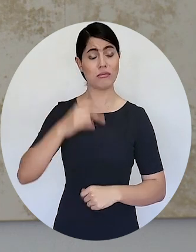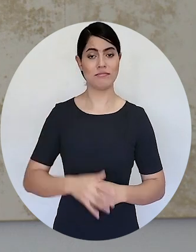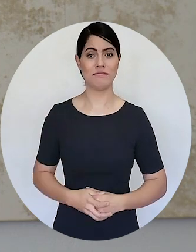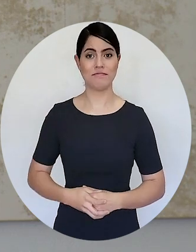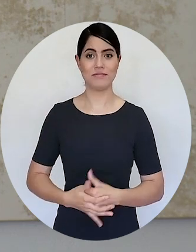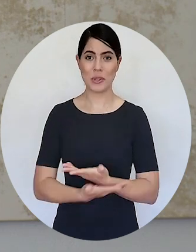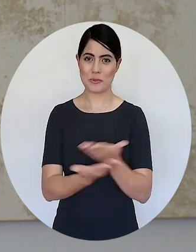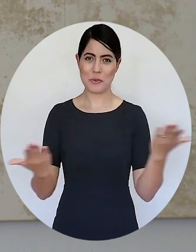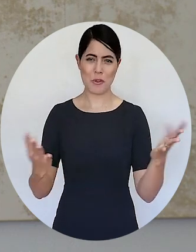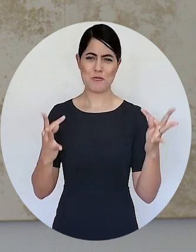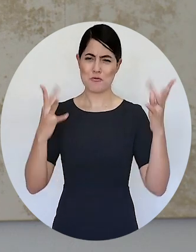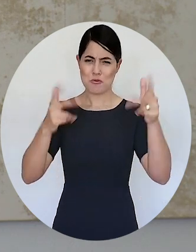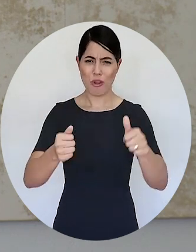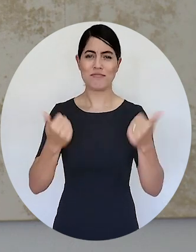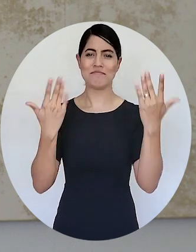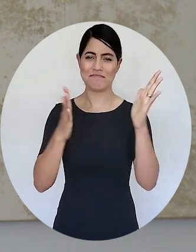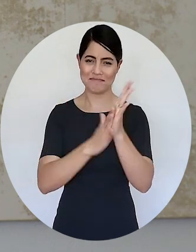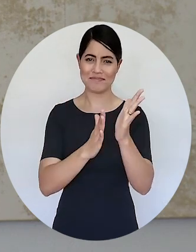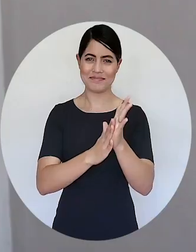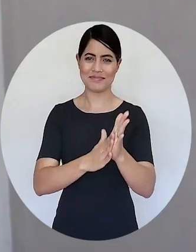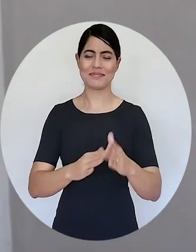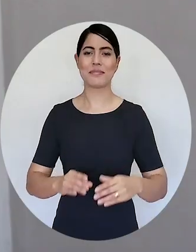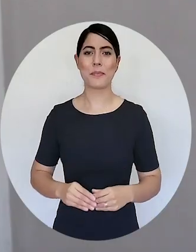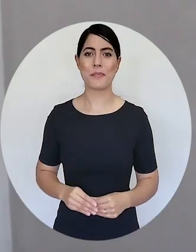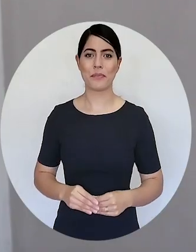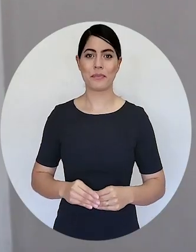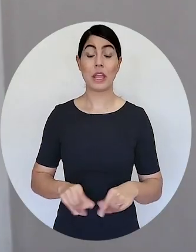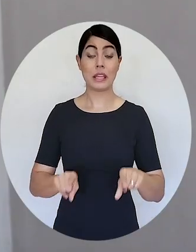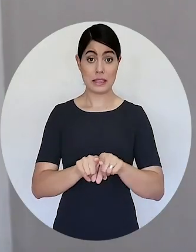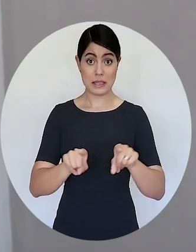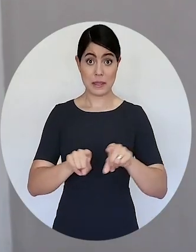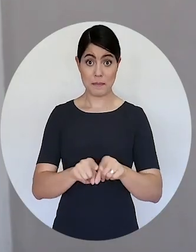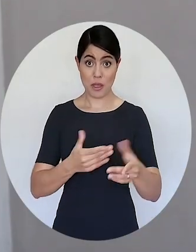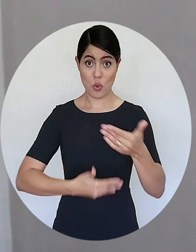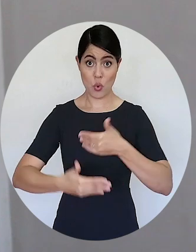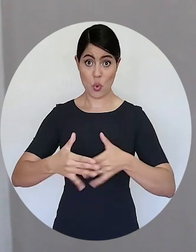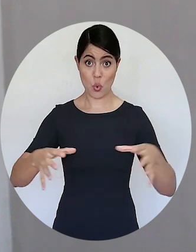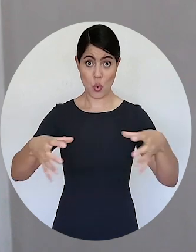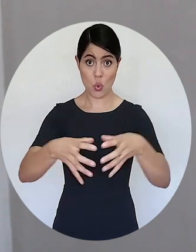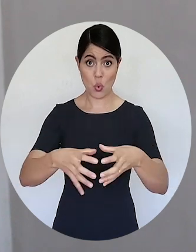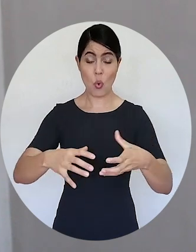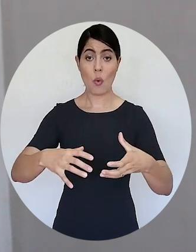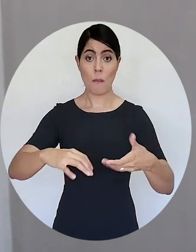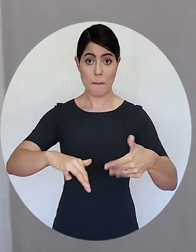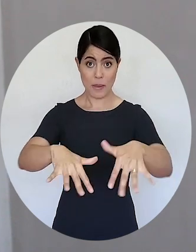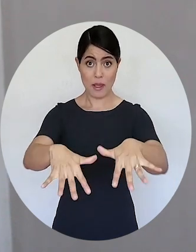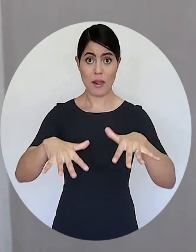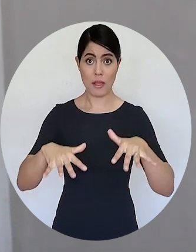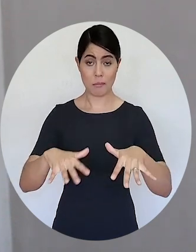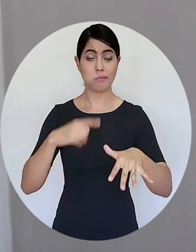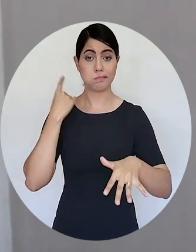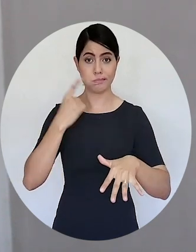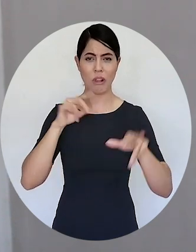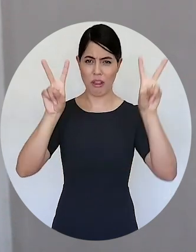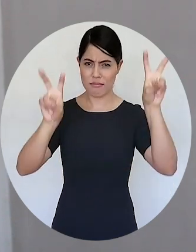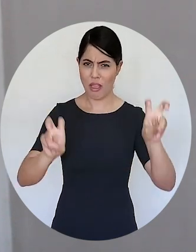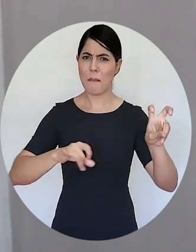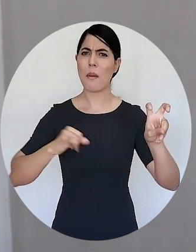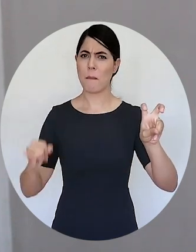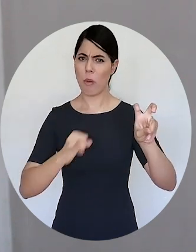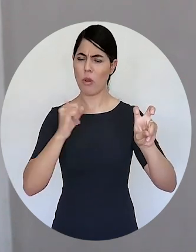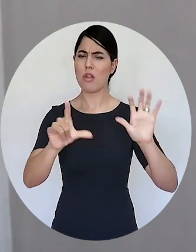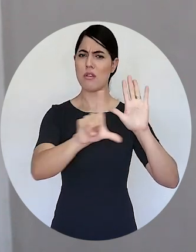da advocacia. Estamos todos de parabéns. A Frente Parlamentar da Advocacia tem se mostrado importante na manutenção